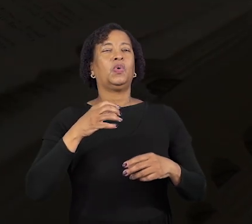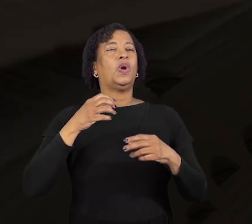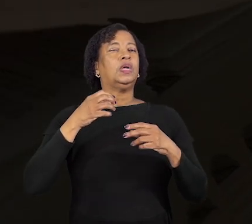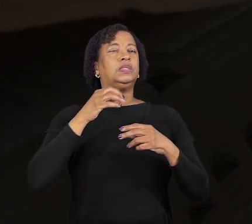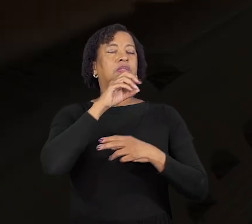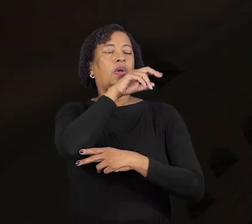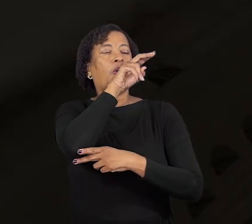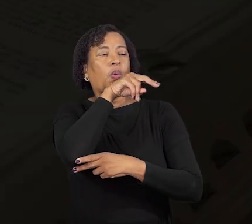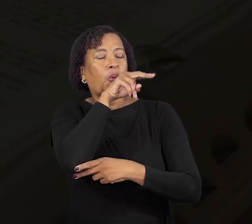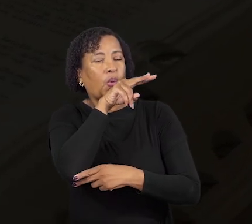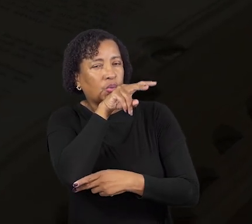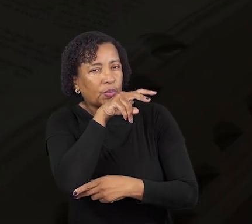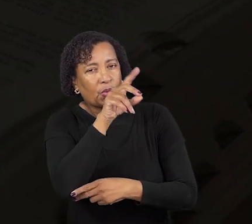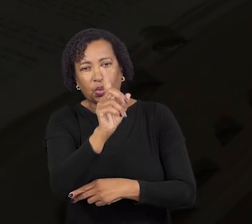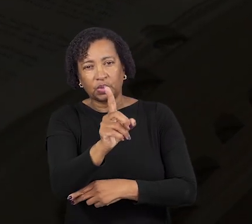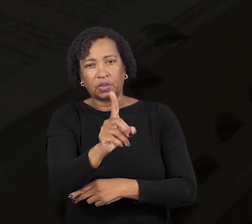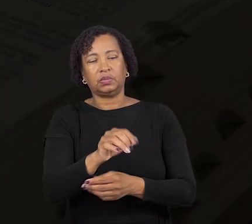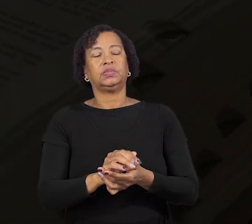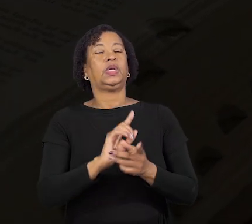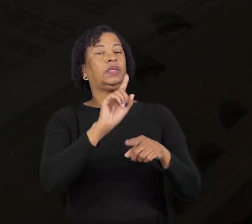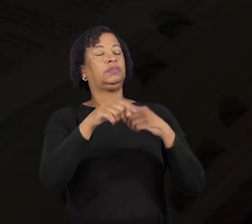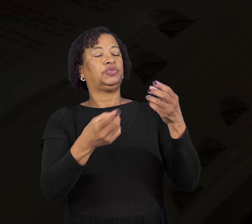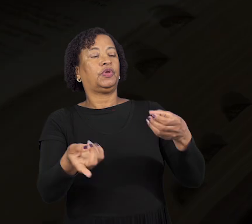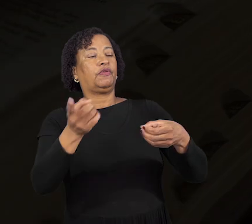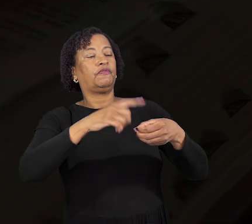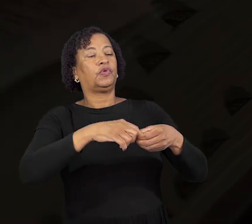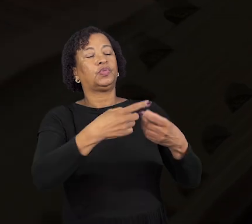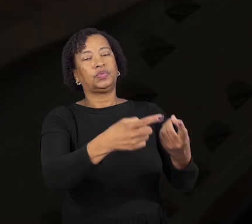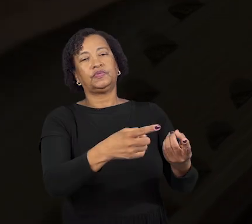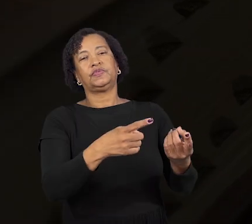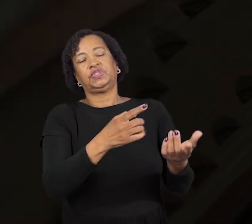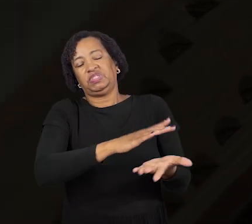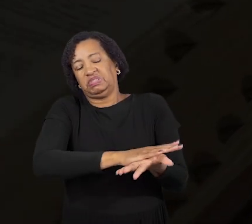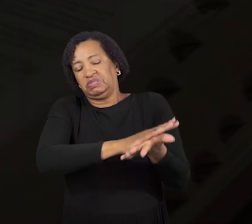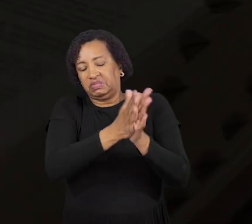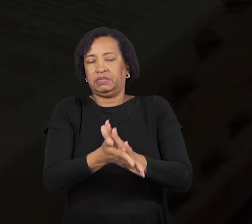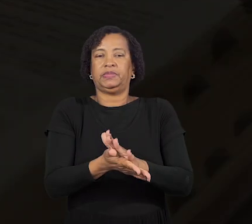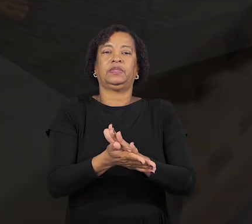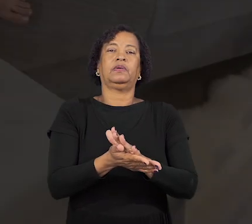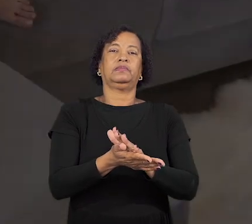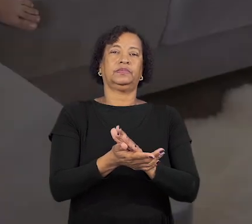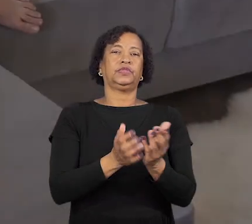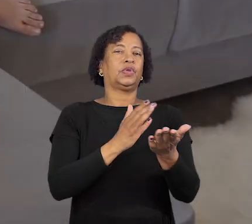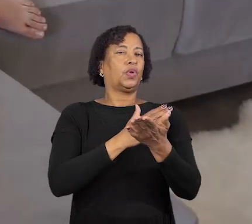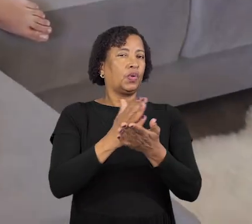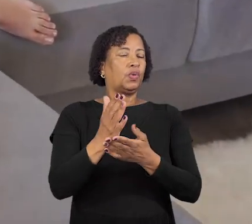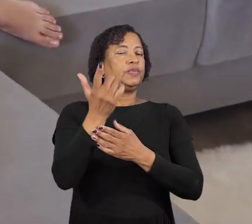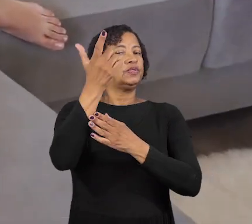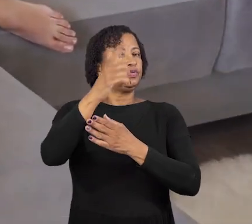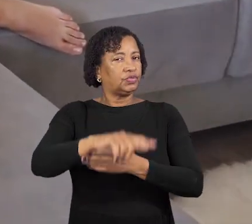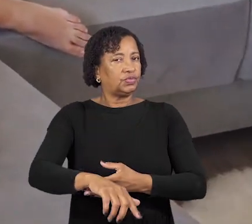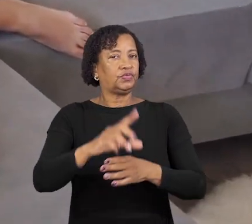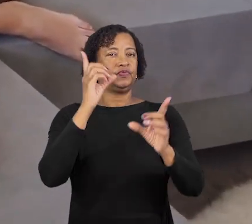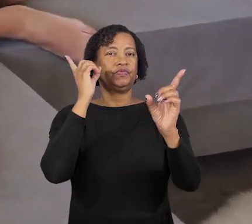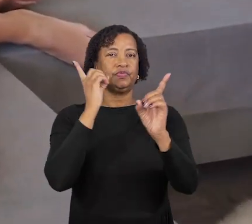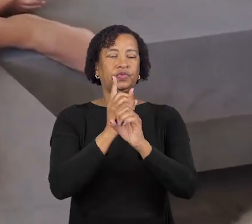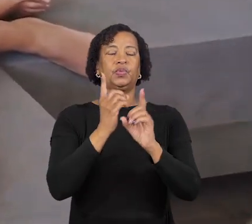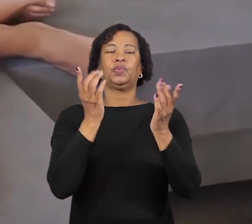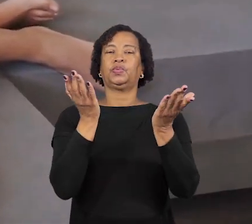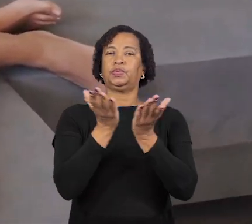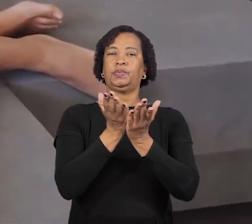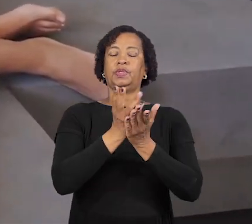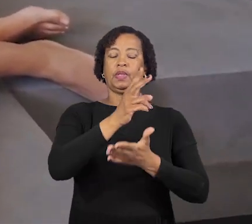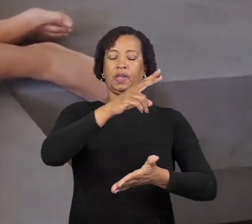as pisarão, e aqueles, voltando-se contra vocês, os despedaçarão. Estamos começando mais um encontro com a